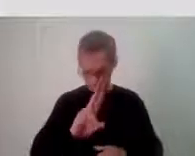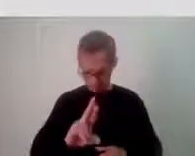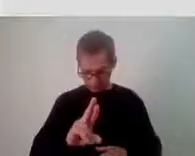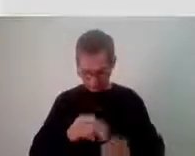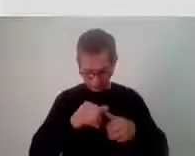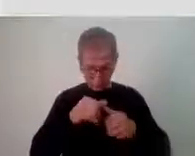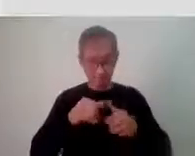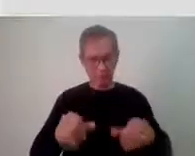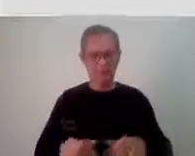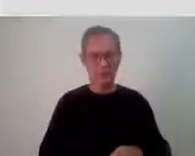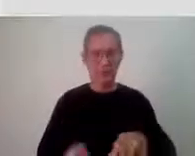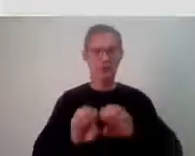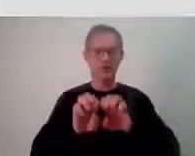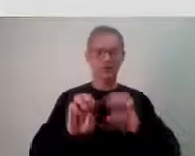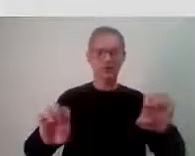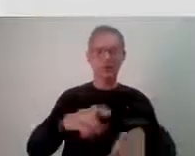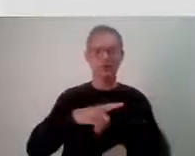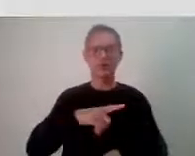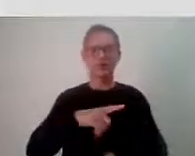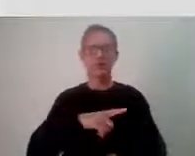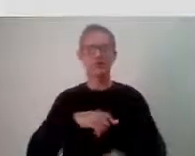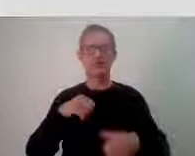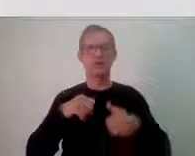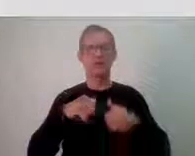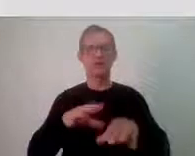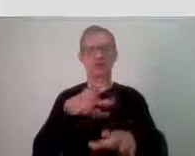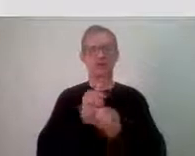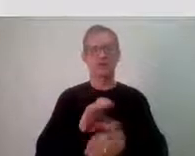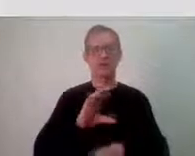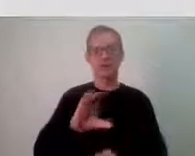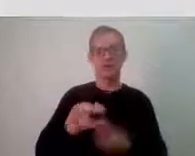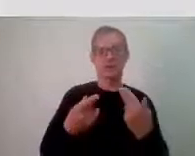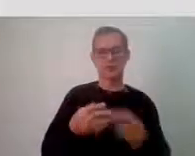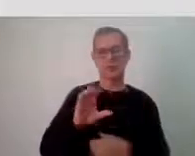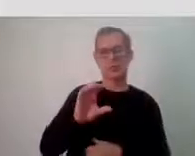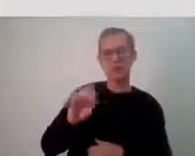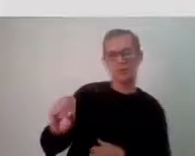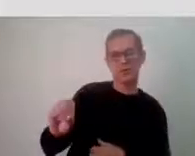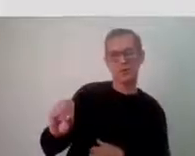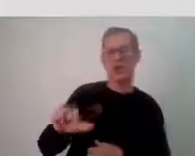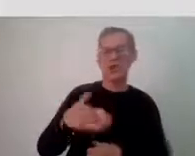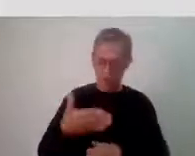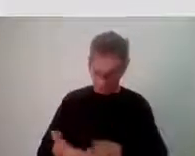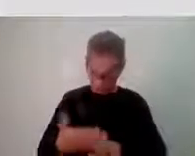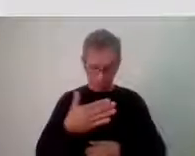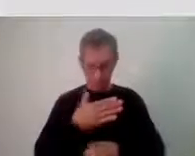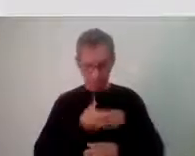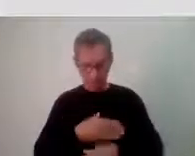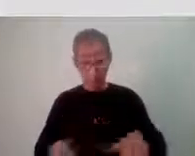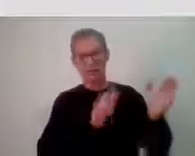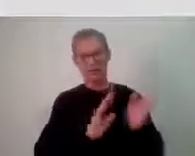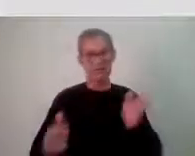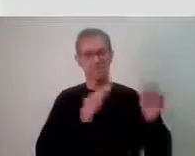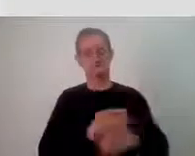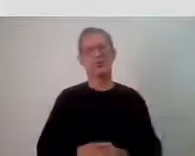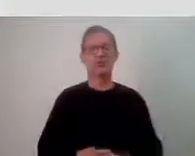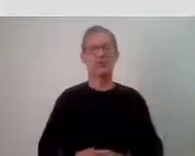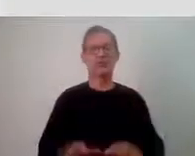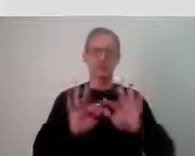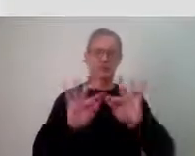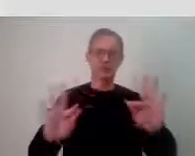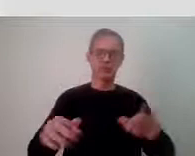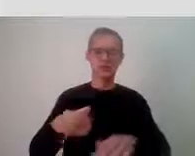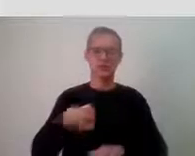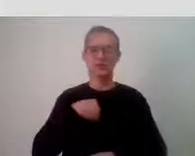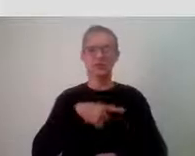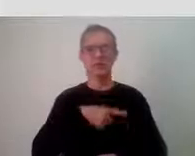Resolvemos essa equação, nós vamos ter, nesse caso, que o C é igual a 0. Logo, a minha produção, a função que me